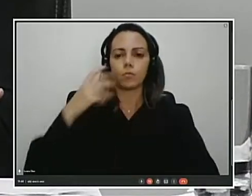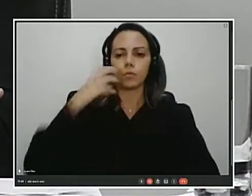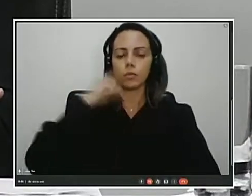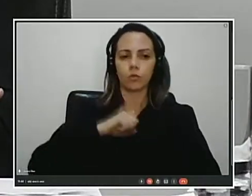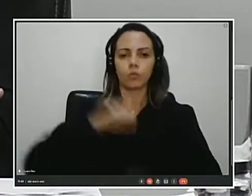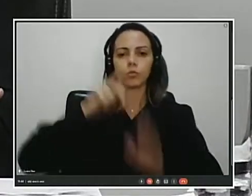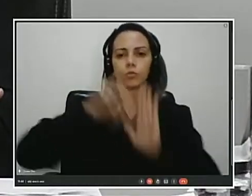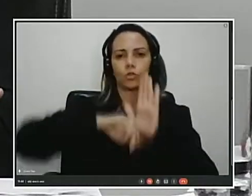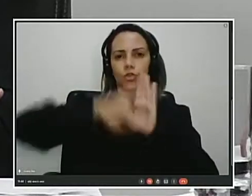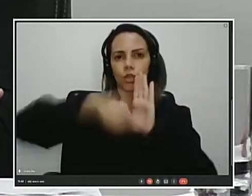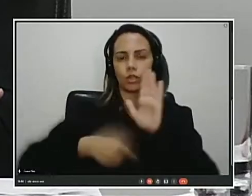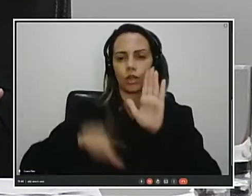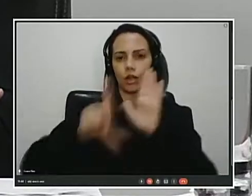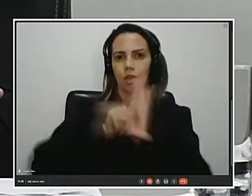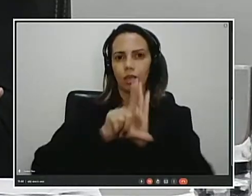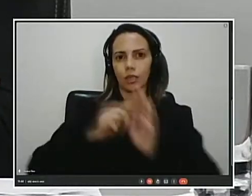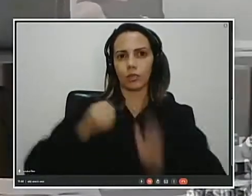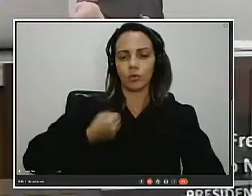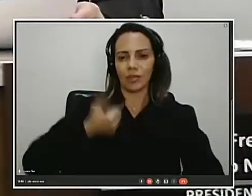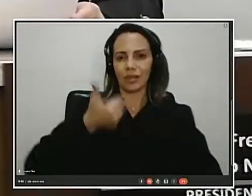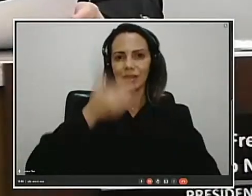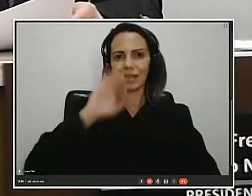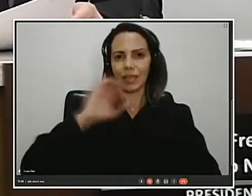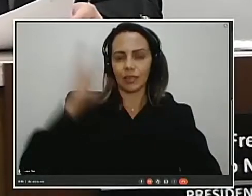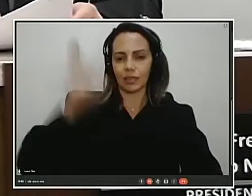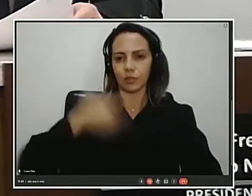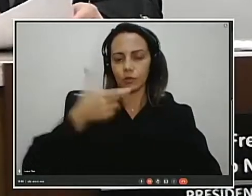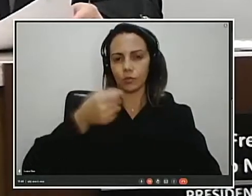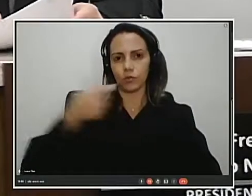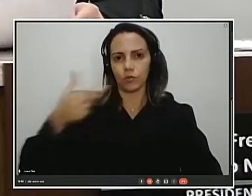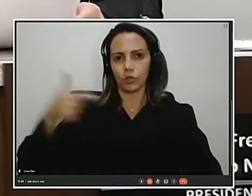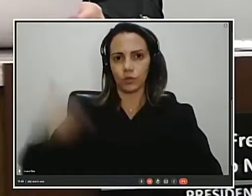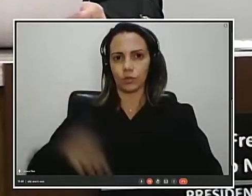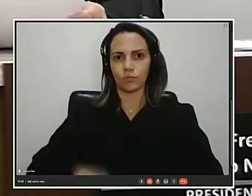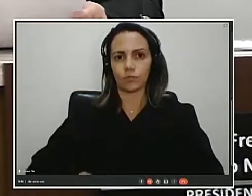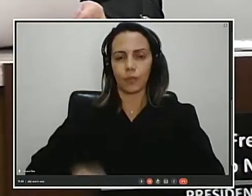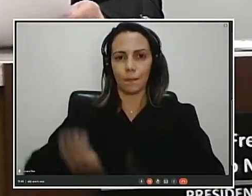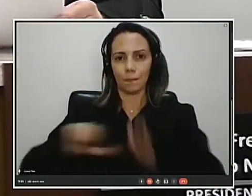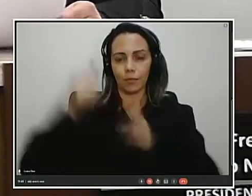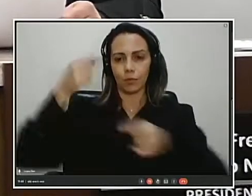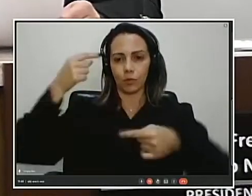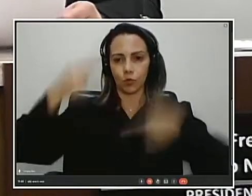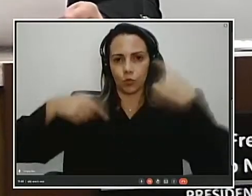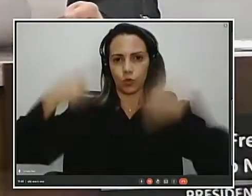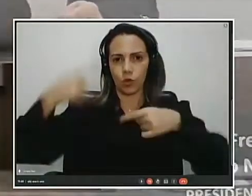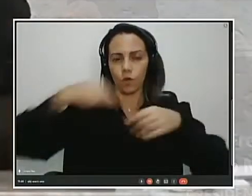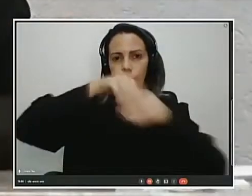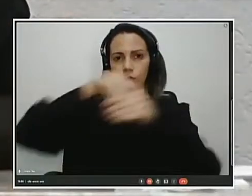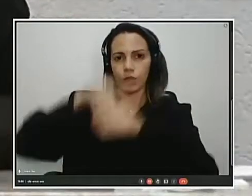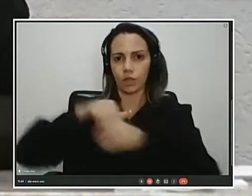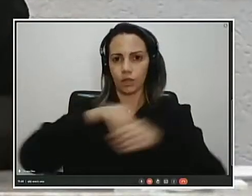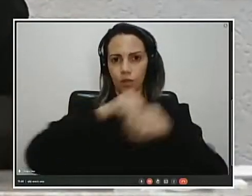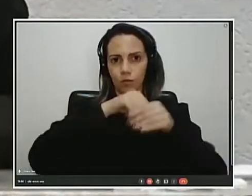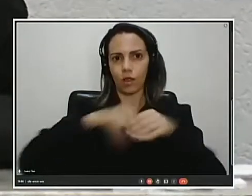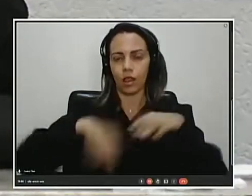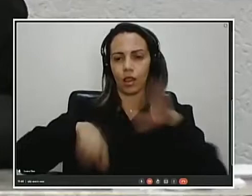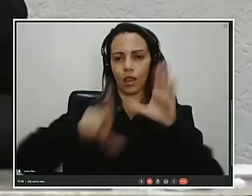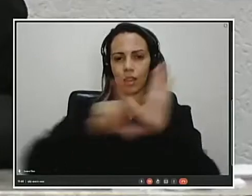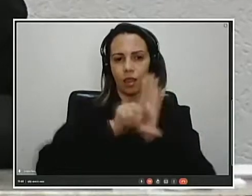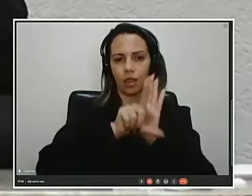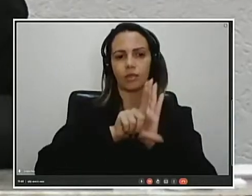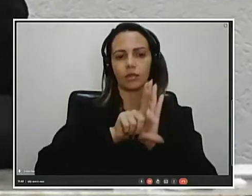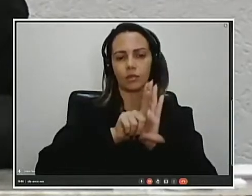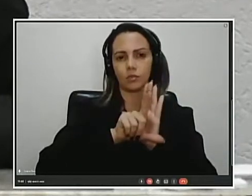lei ordinário número 10 de 2022. Em primeira discussão e votação do projeto de lei ordinária de número 10